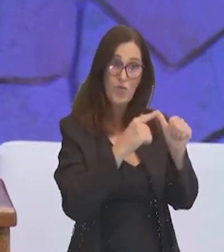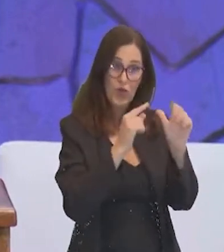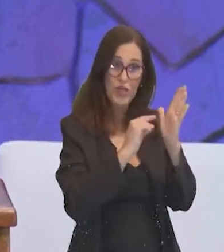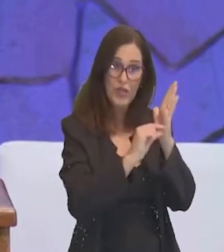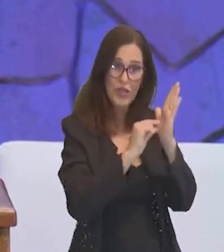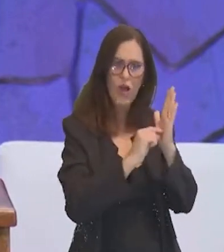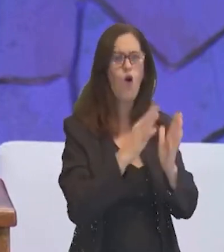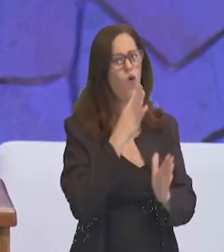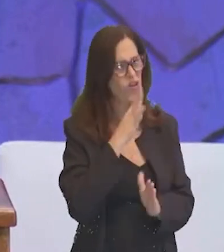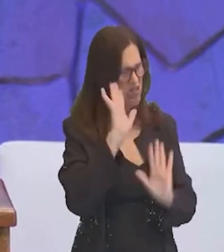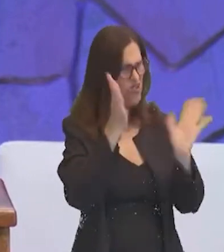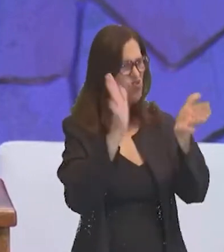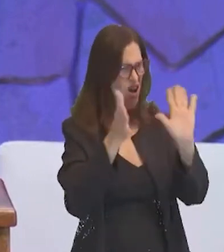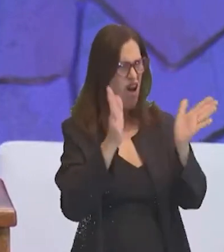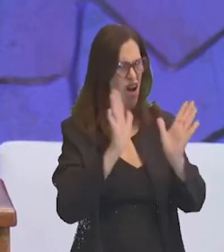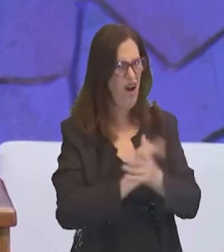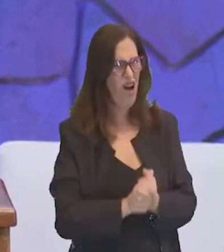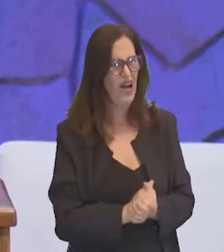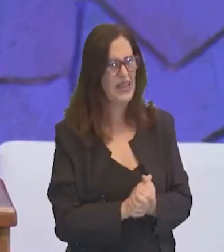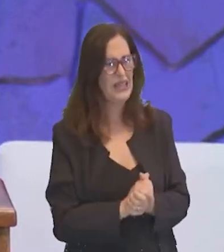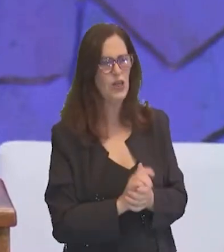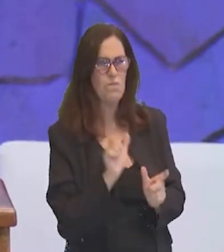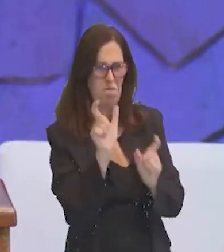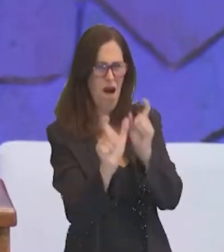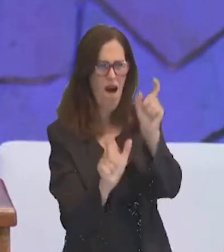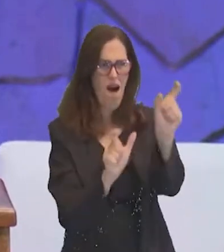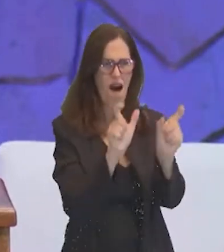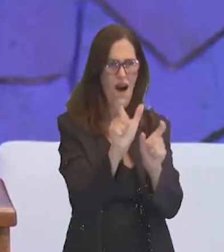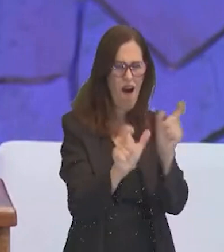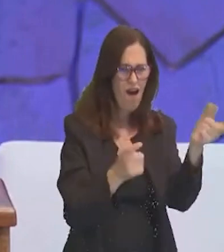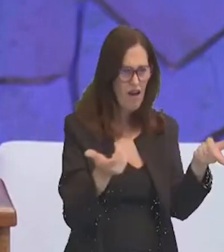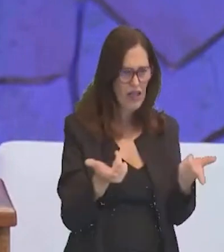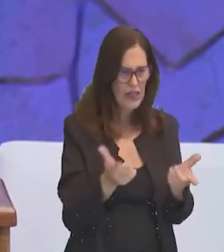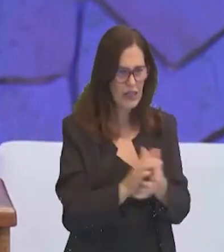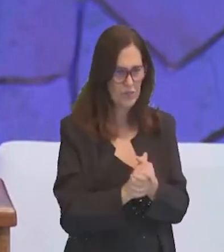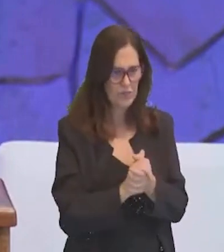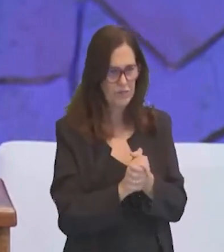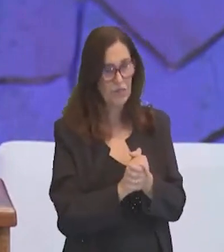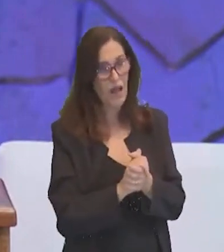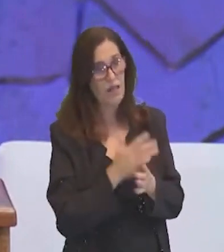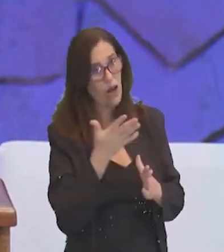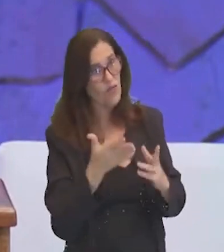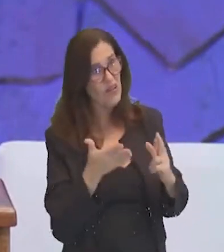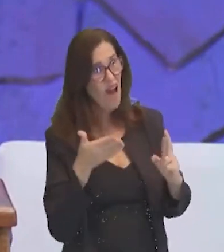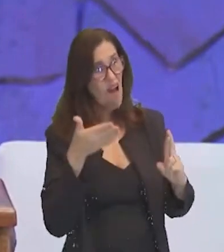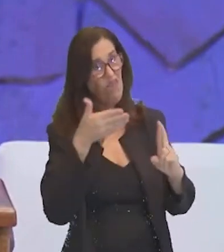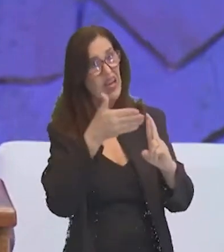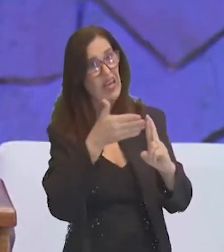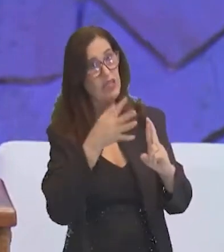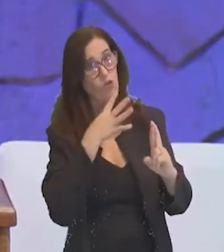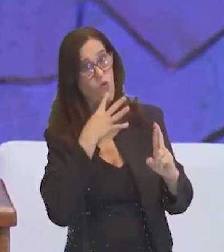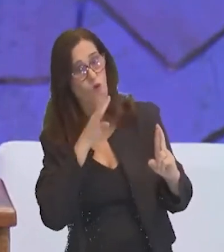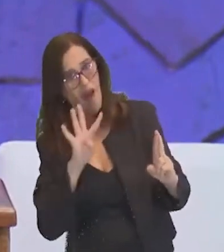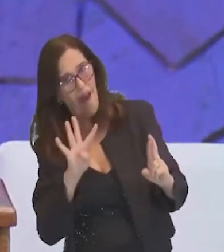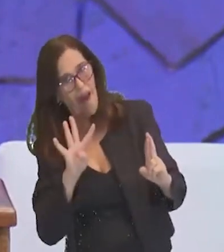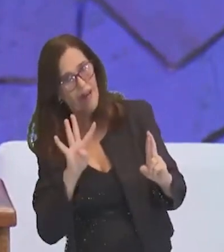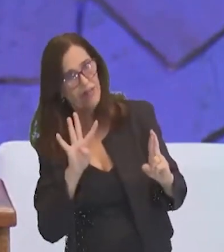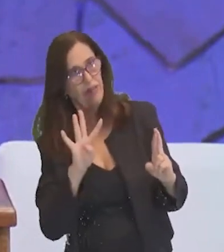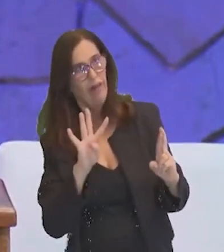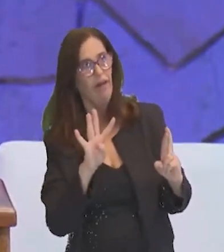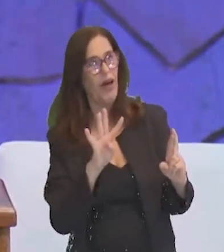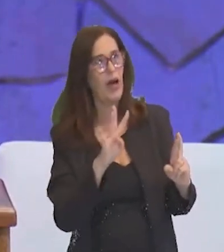muito conhecido em suas palavras, não por essa referência talvez, mas pela repetição que o